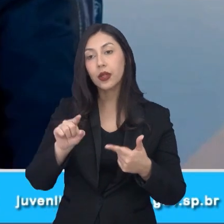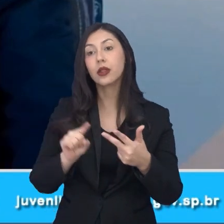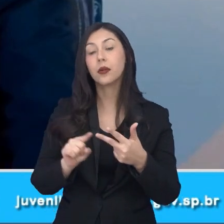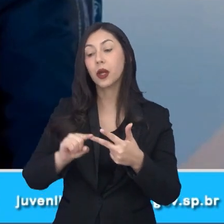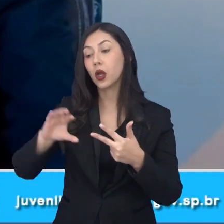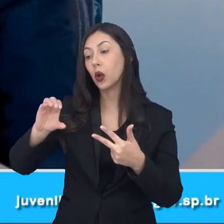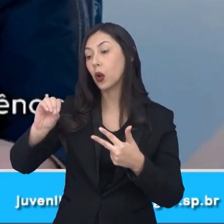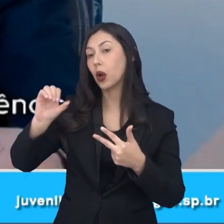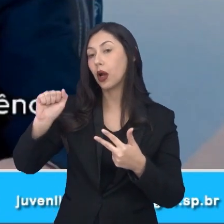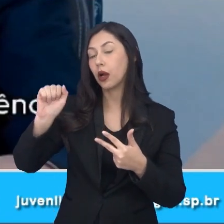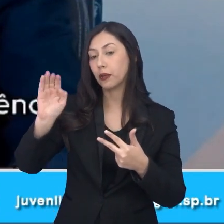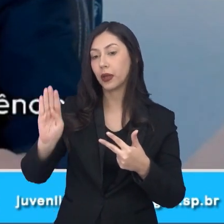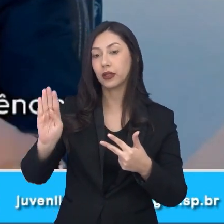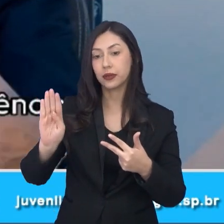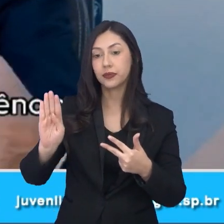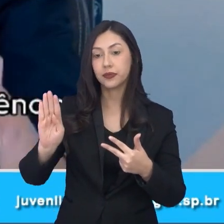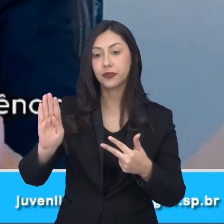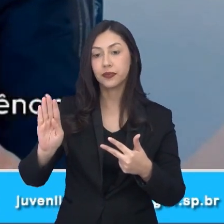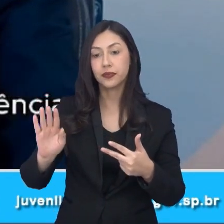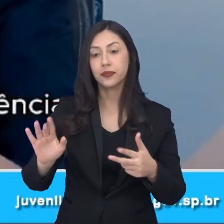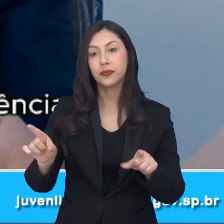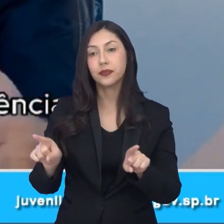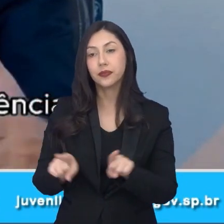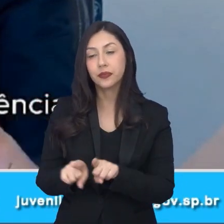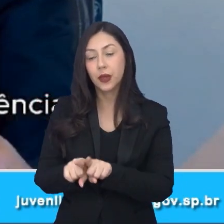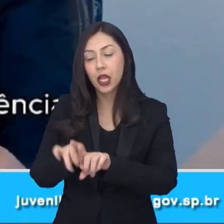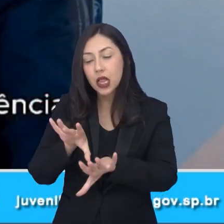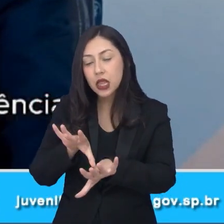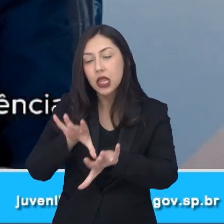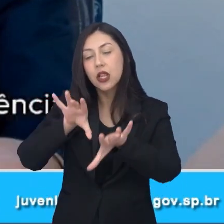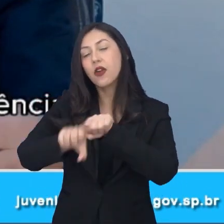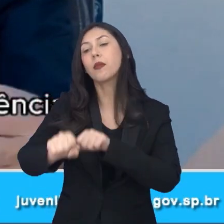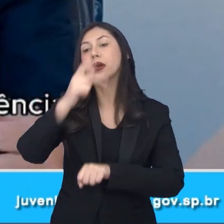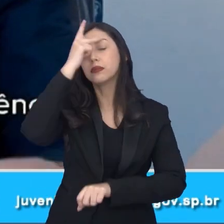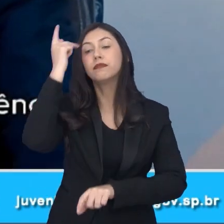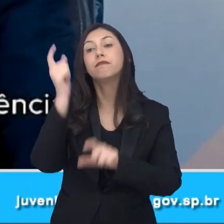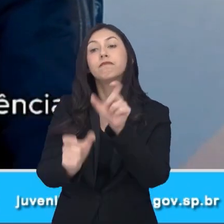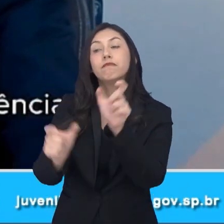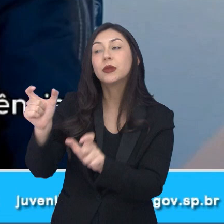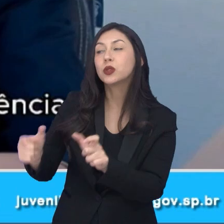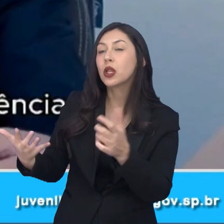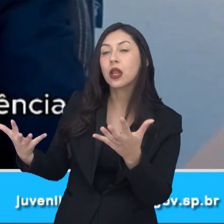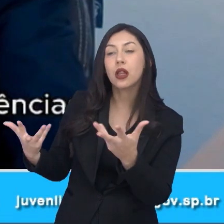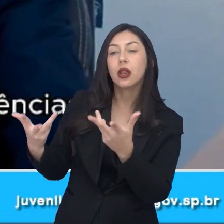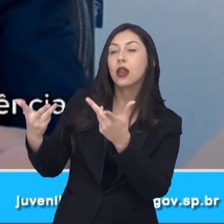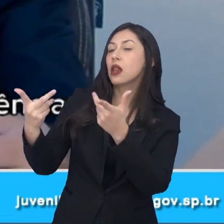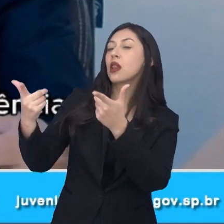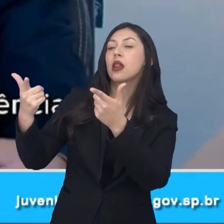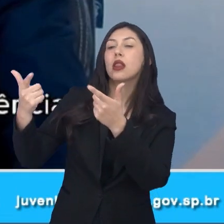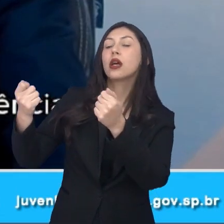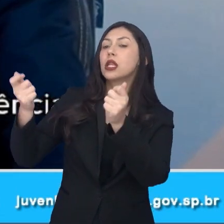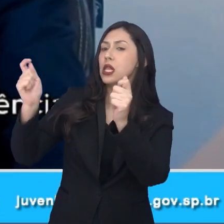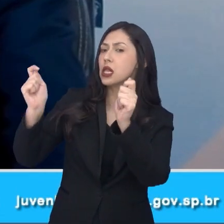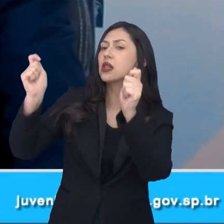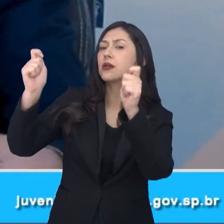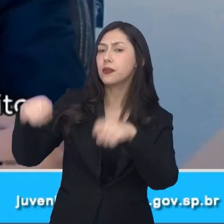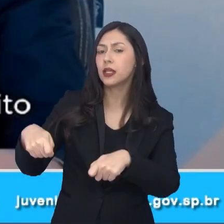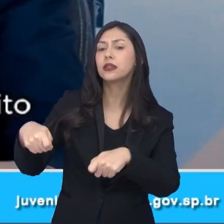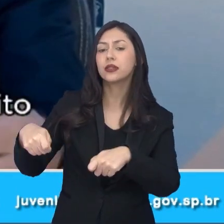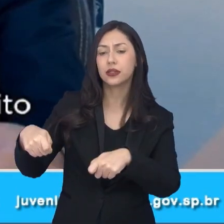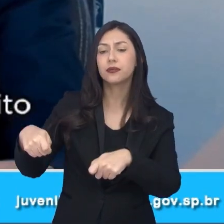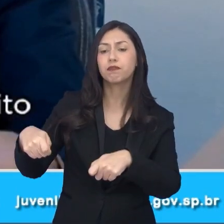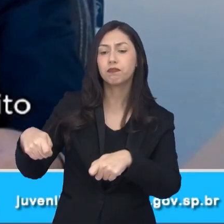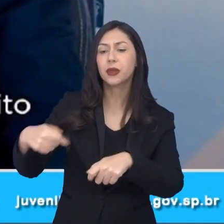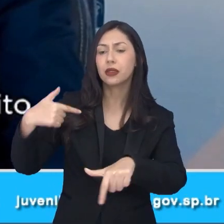OAB e forma pessoas com habilidades e competências